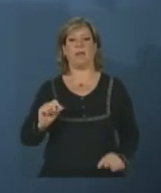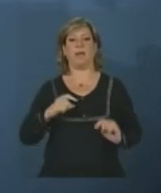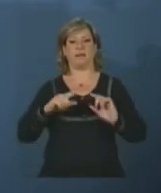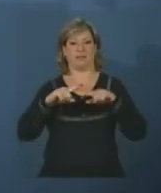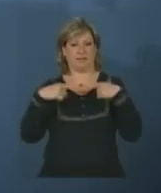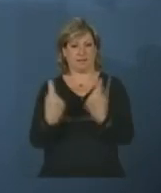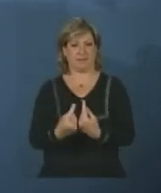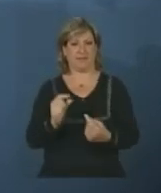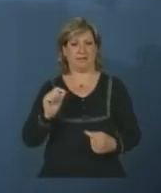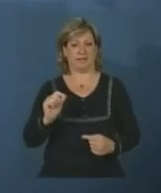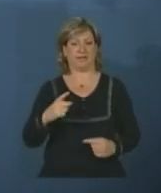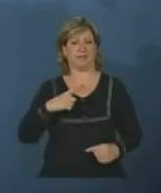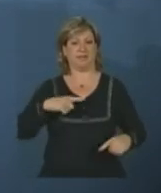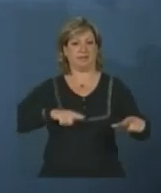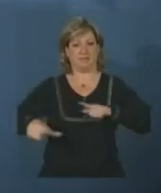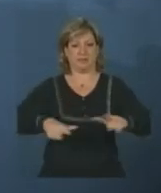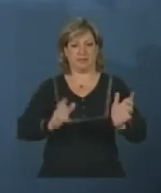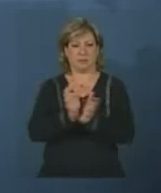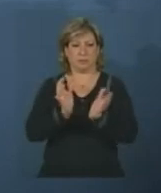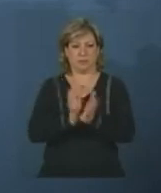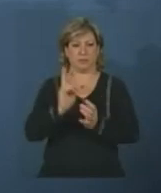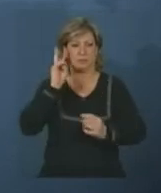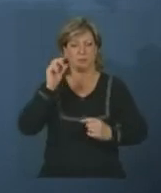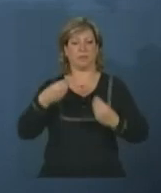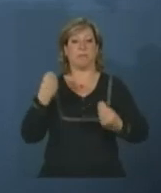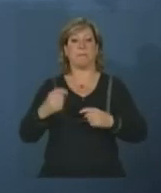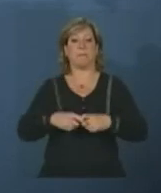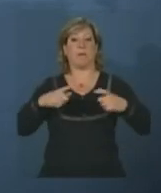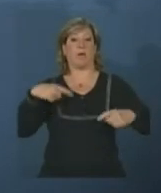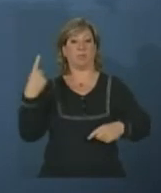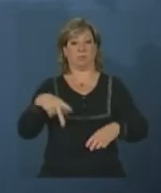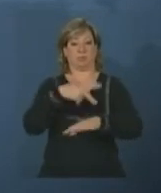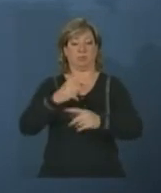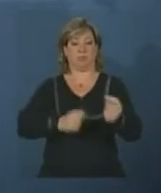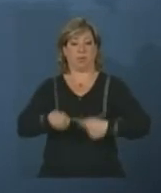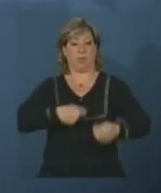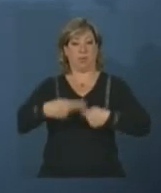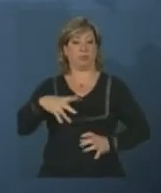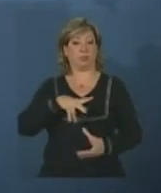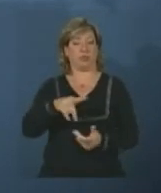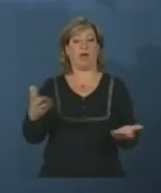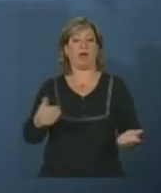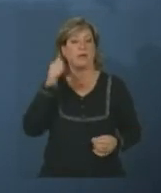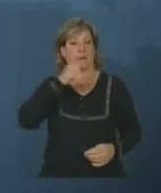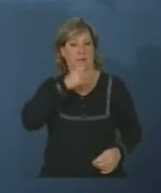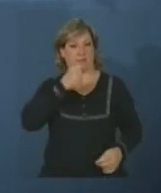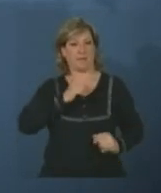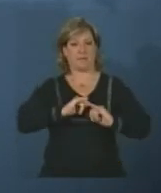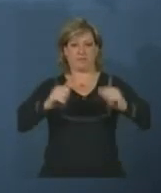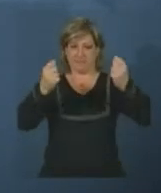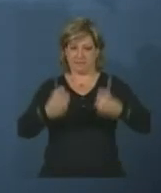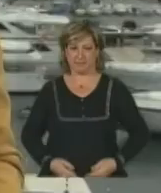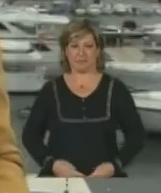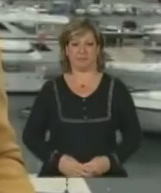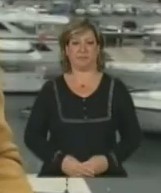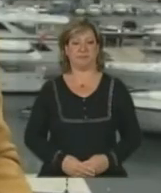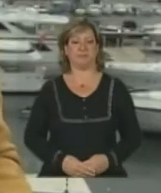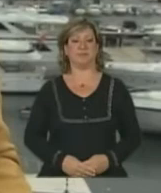de trabalho com os dirigentes das maiores economias do mundo detalhes com a repórter Carla Washer